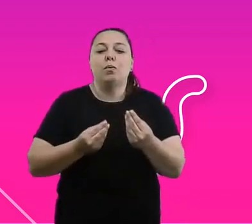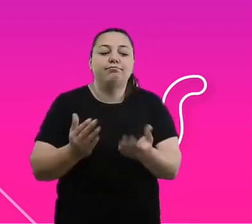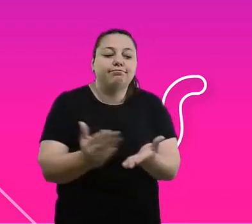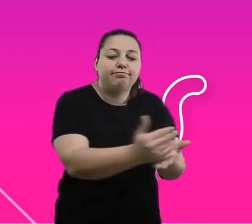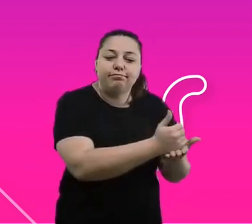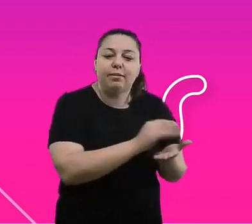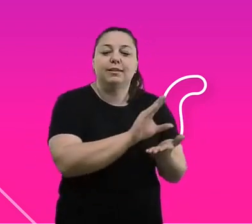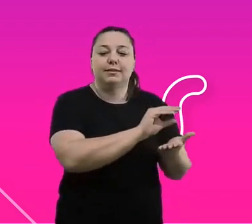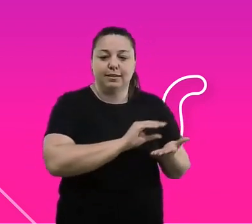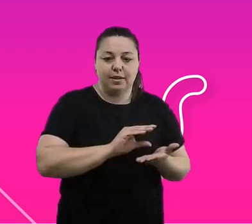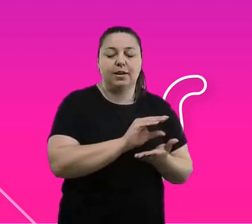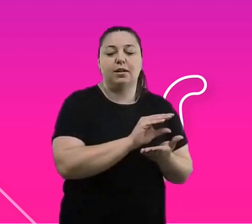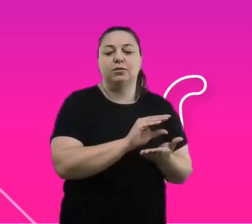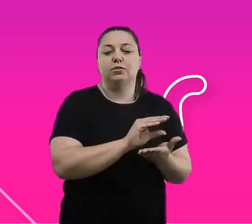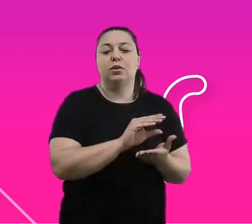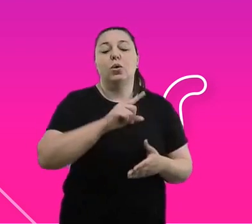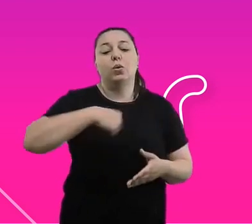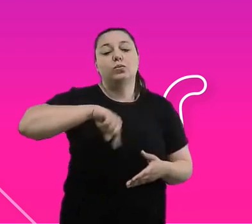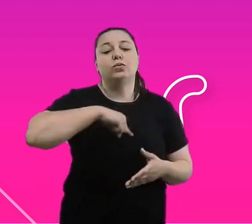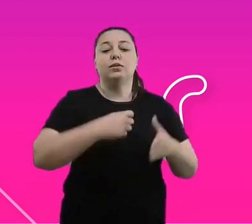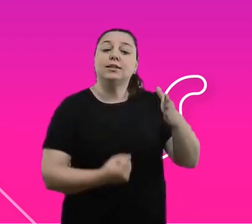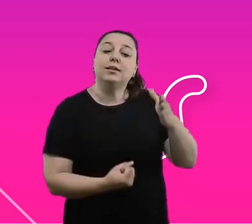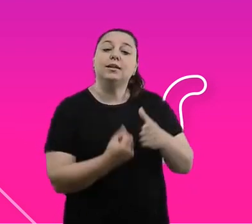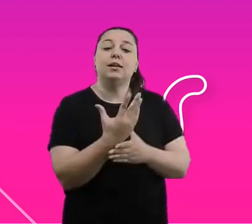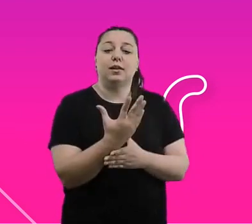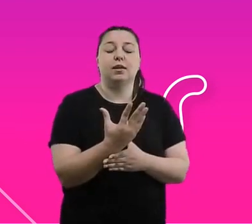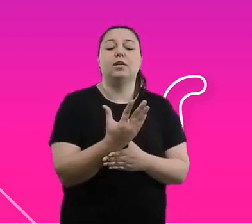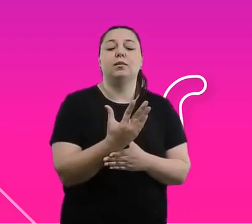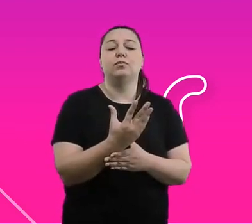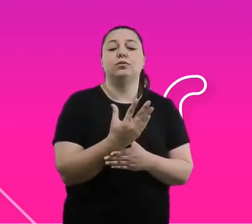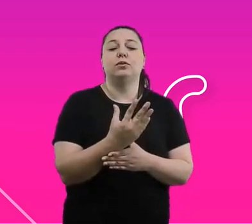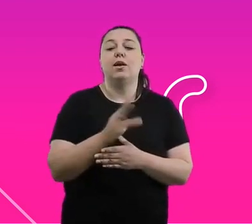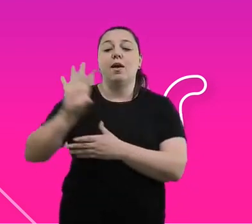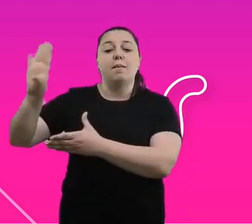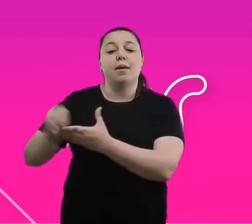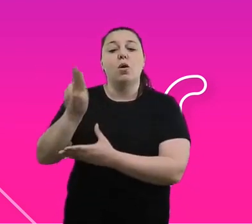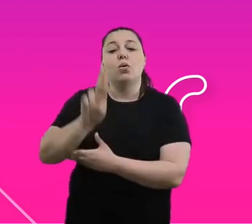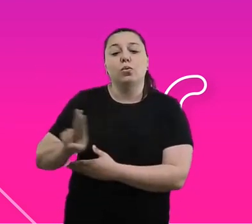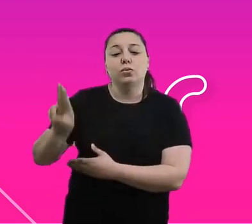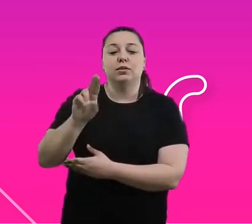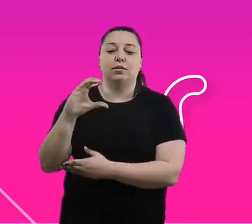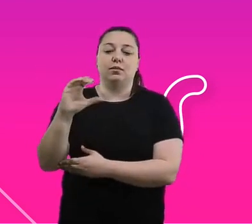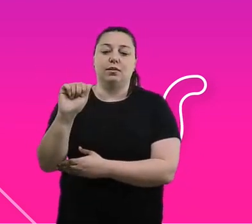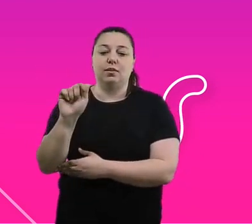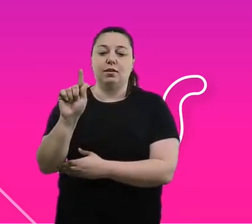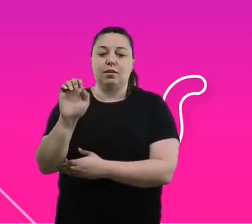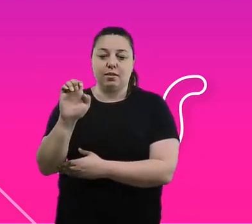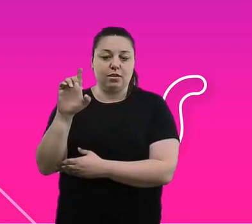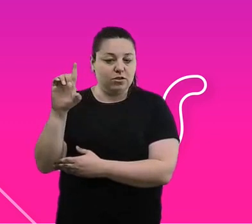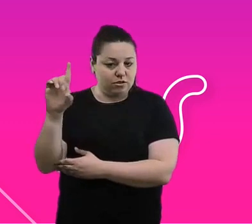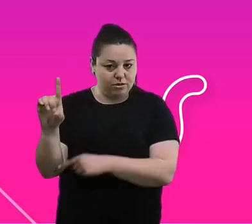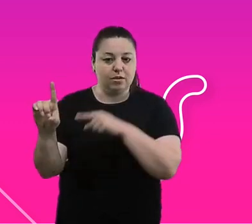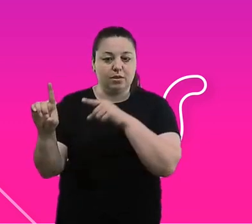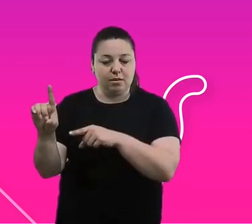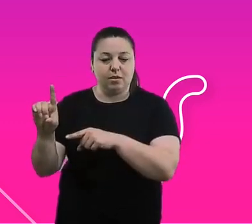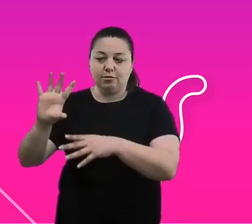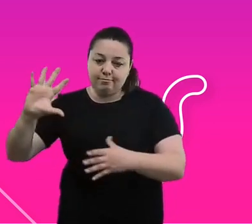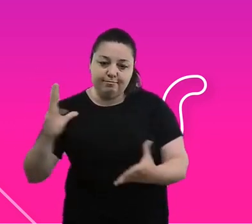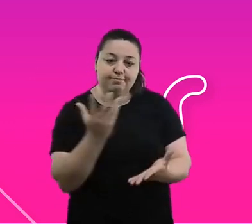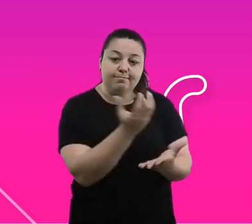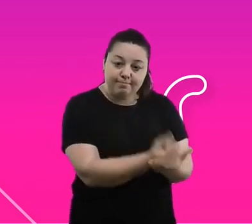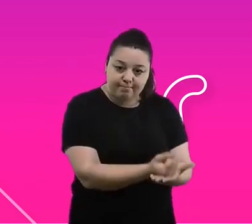criamos um script para extrair dados do CAGED, que é o Cadastro Geral de Empregados e Desempregados, e demos um passo além, transformamos esse script